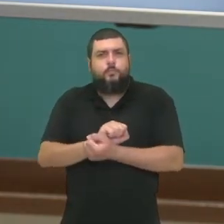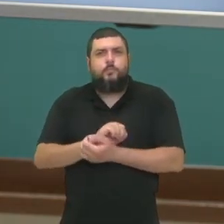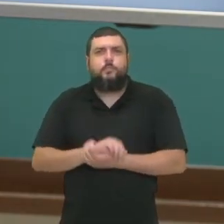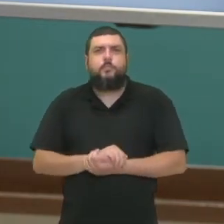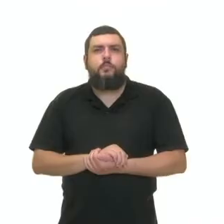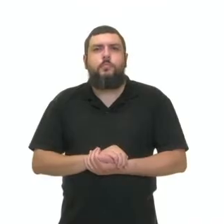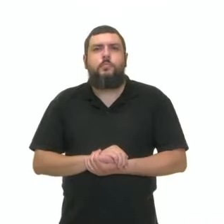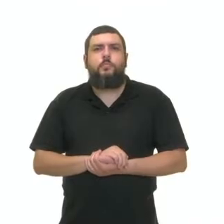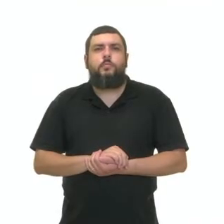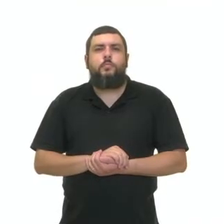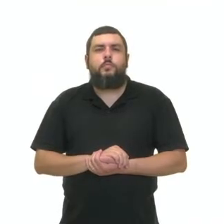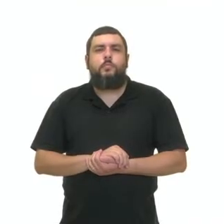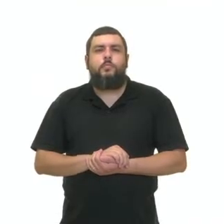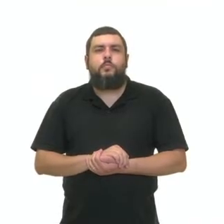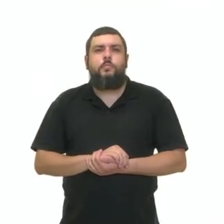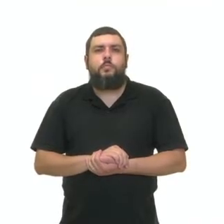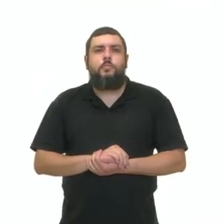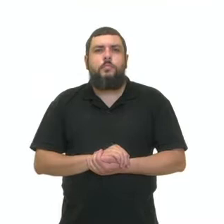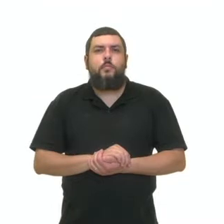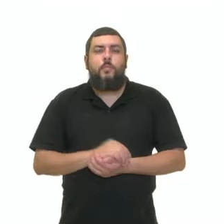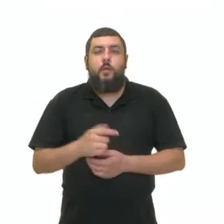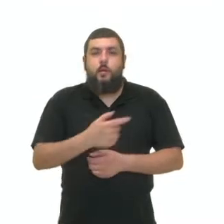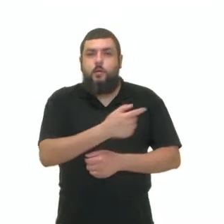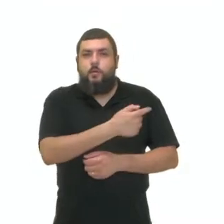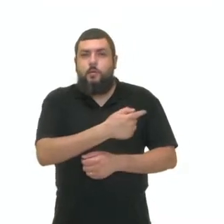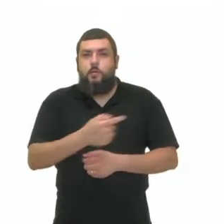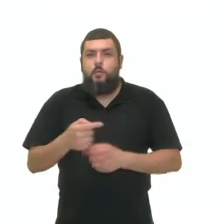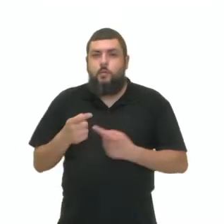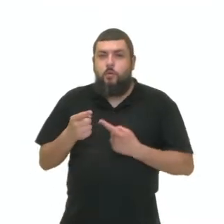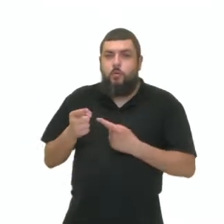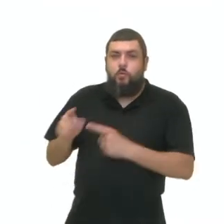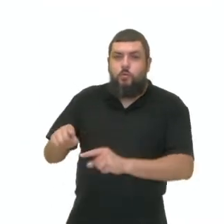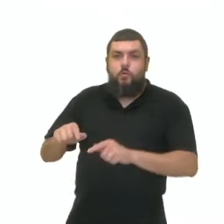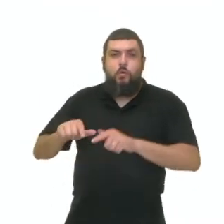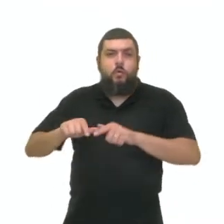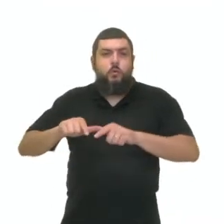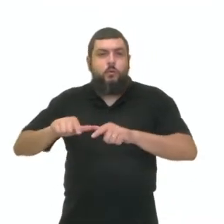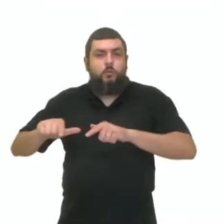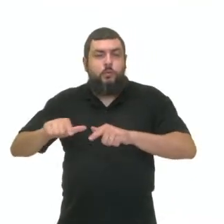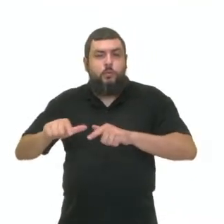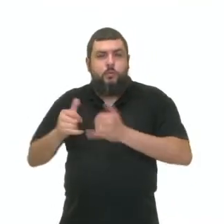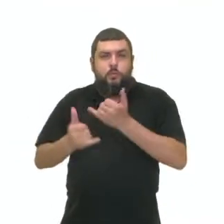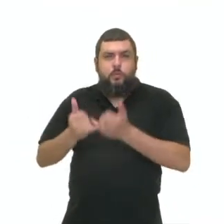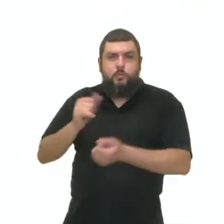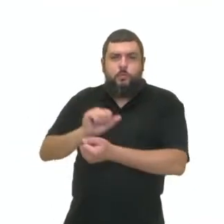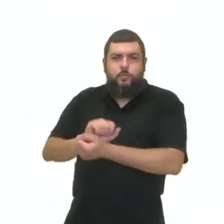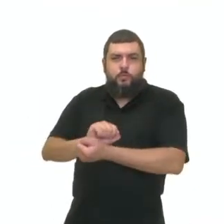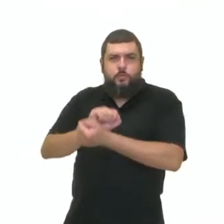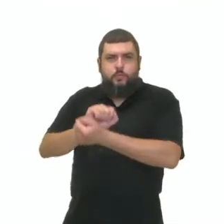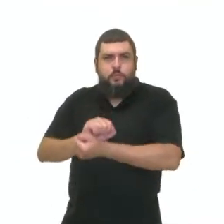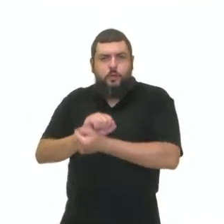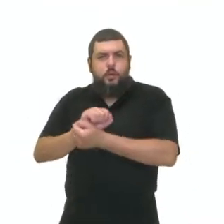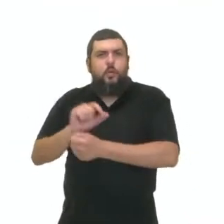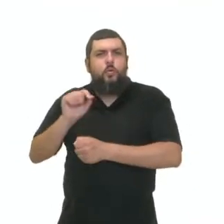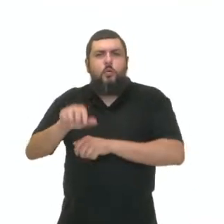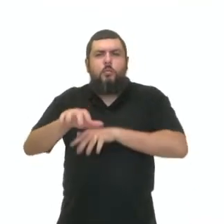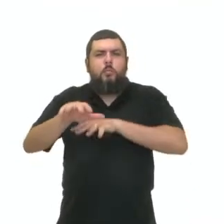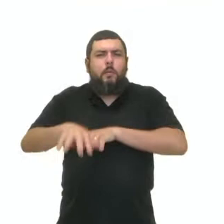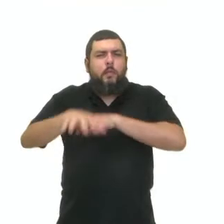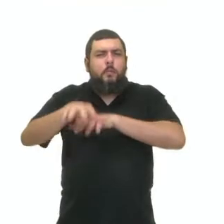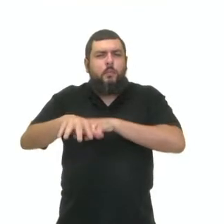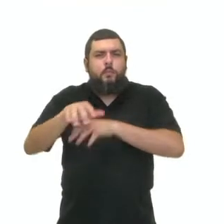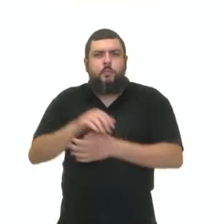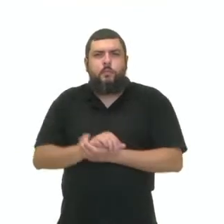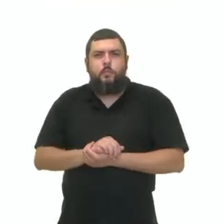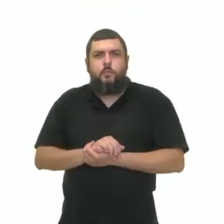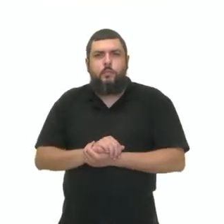Semana de combate ao trabalho escravo é marcada por campanhas e manifestações. A luta por melhores condições de vida e por direitos sempre